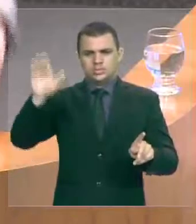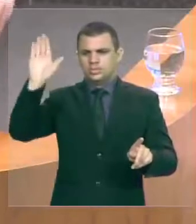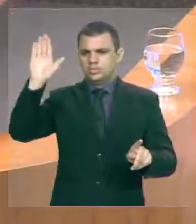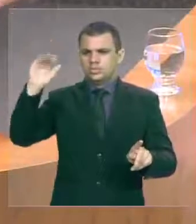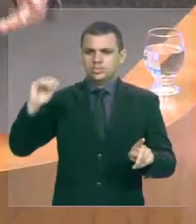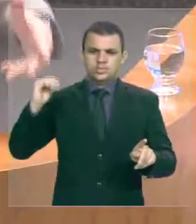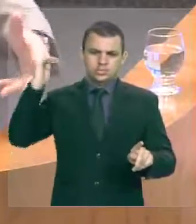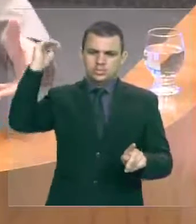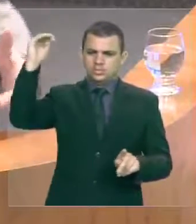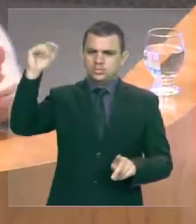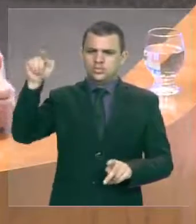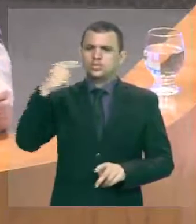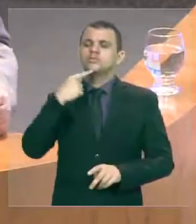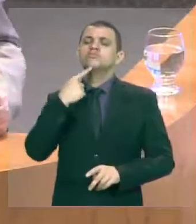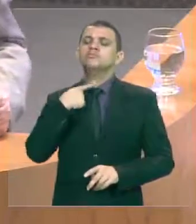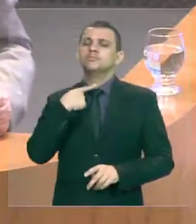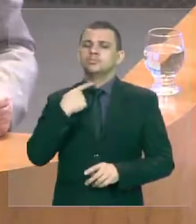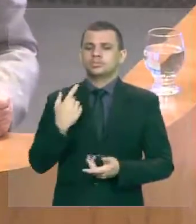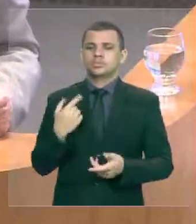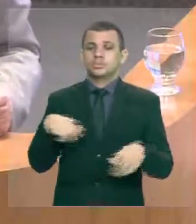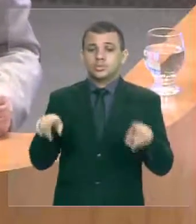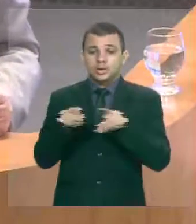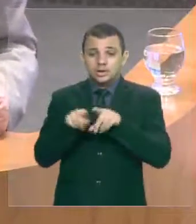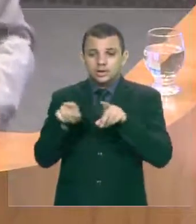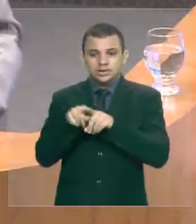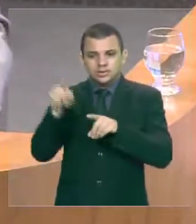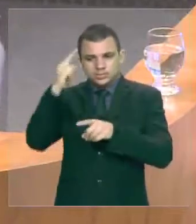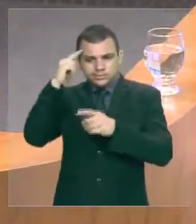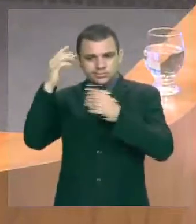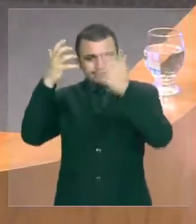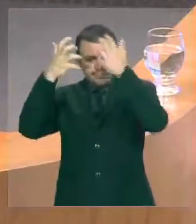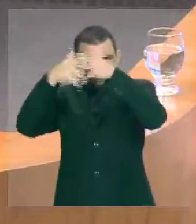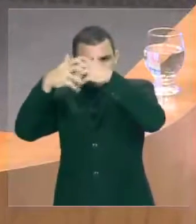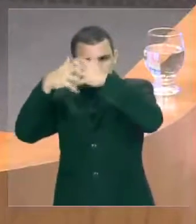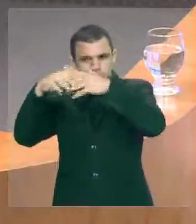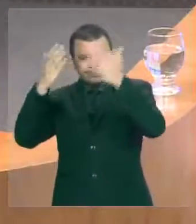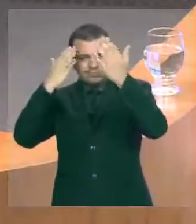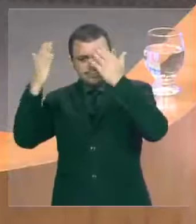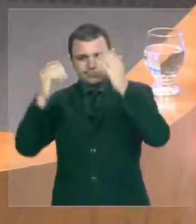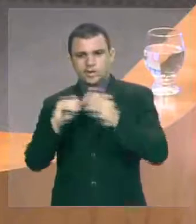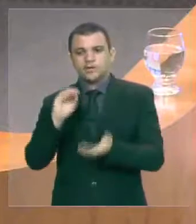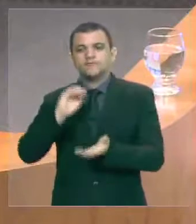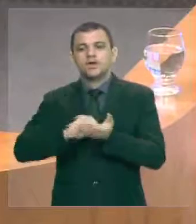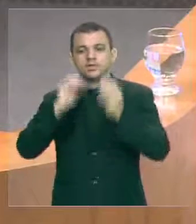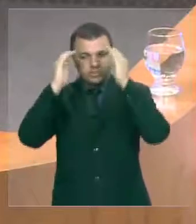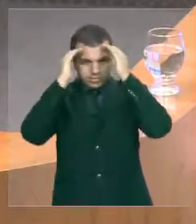A especulação, a falta de respeito,